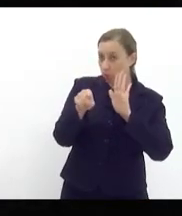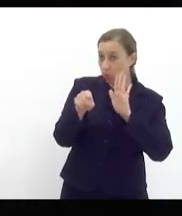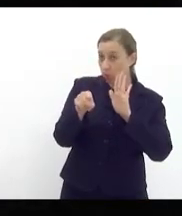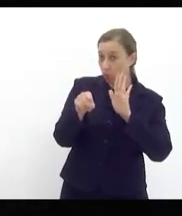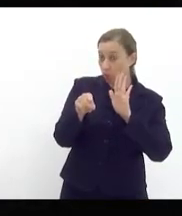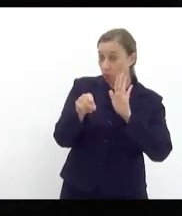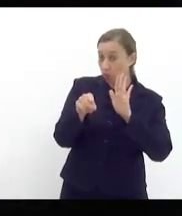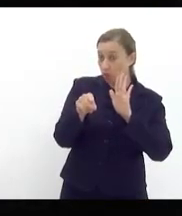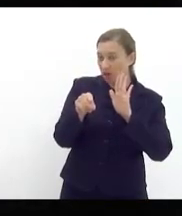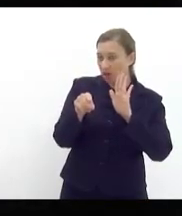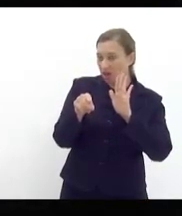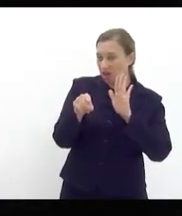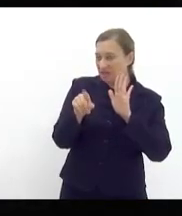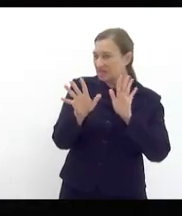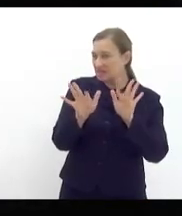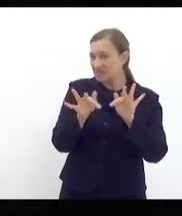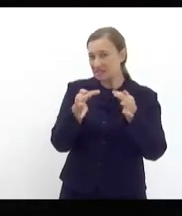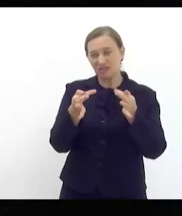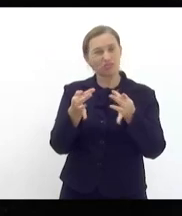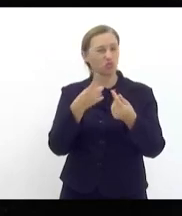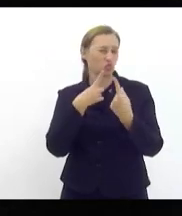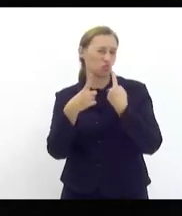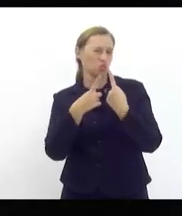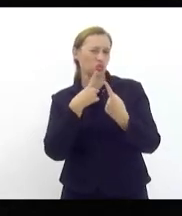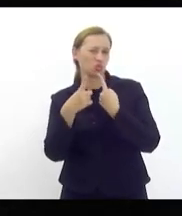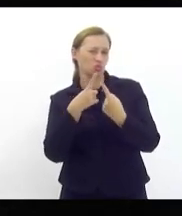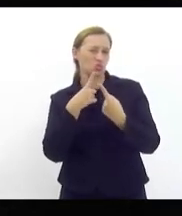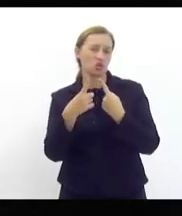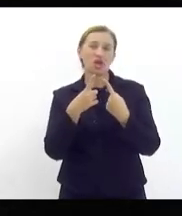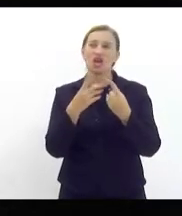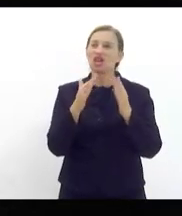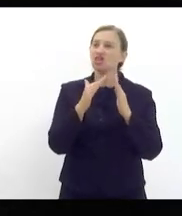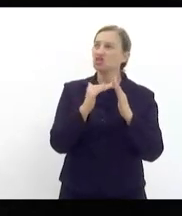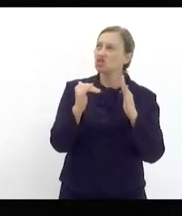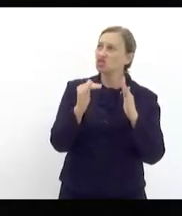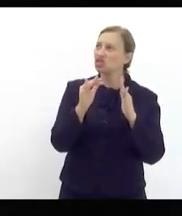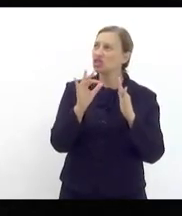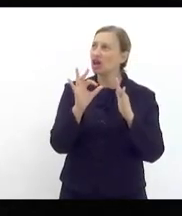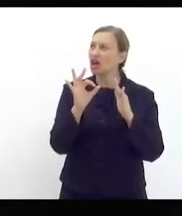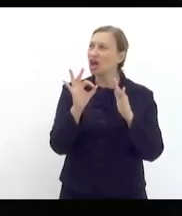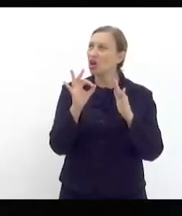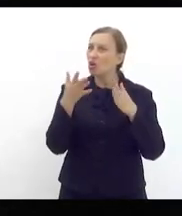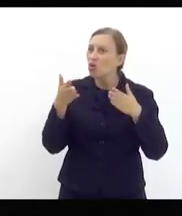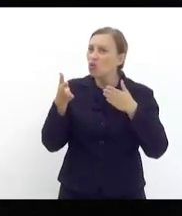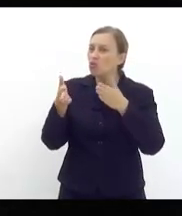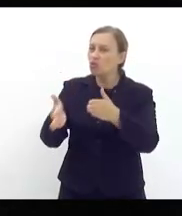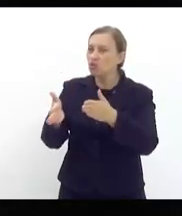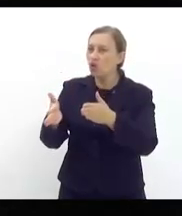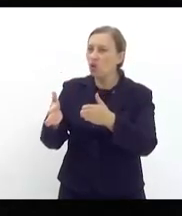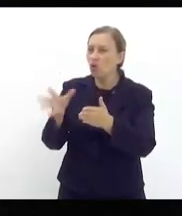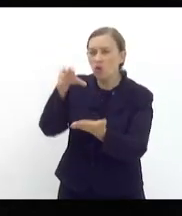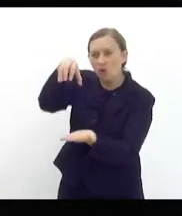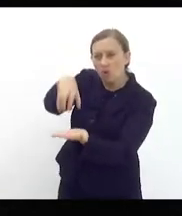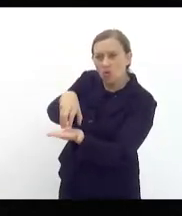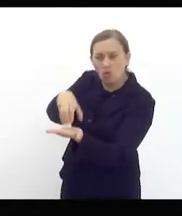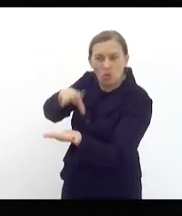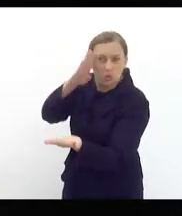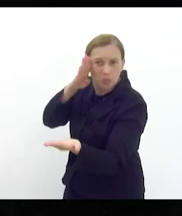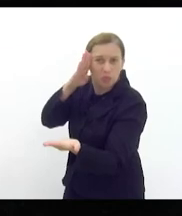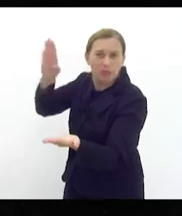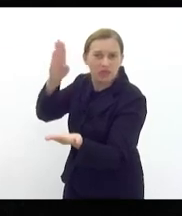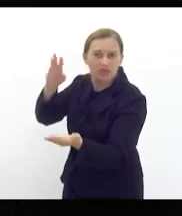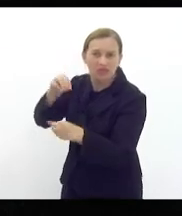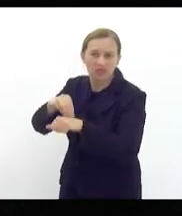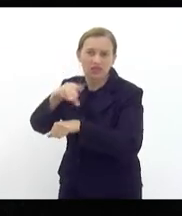apequenar o debate seria tirar de foco o núcleo central da